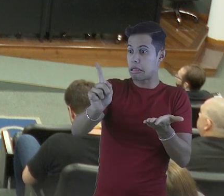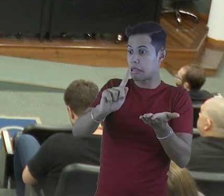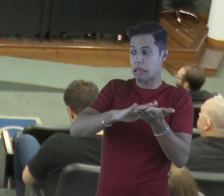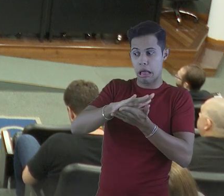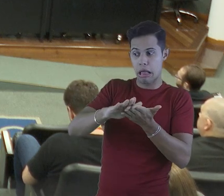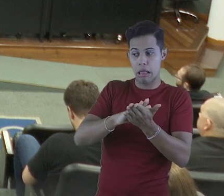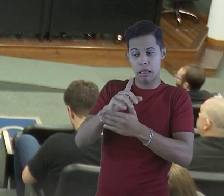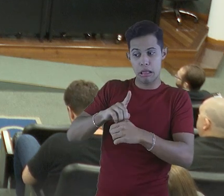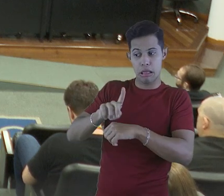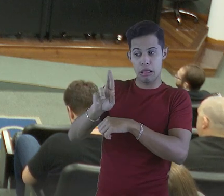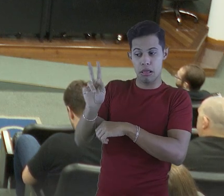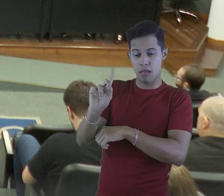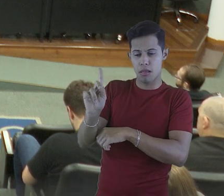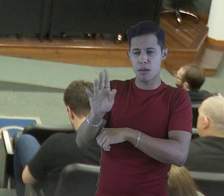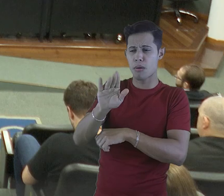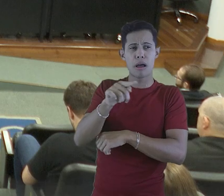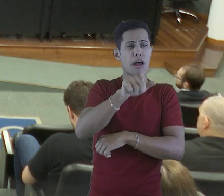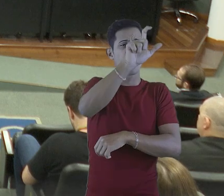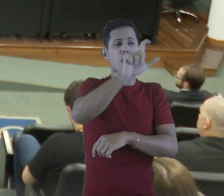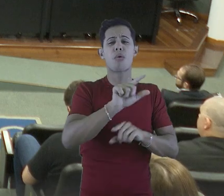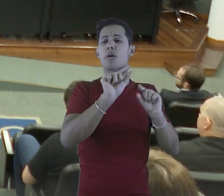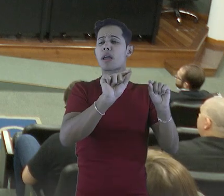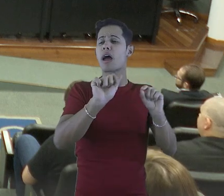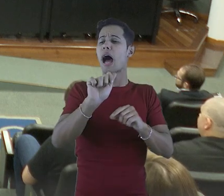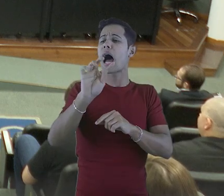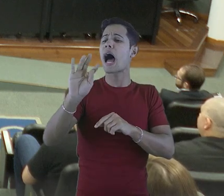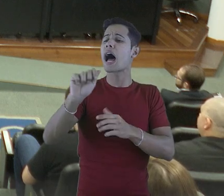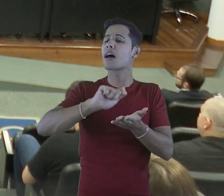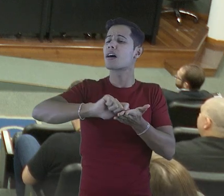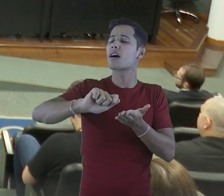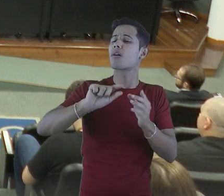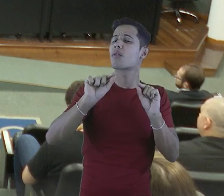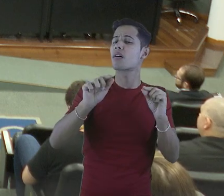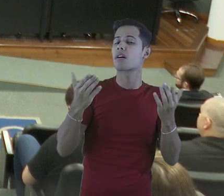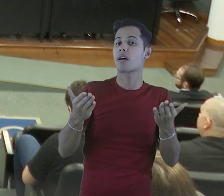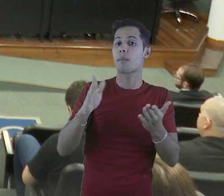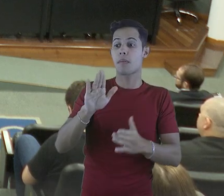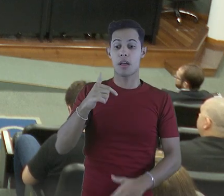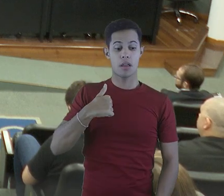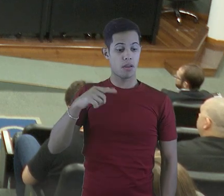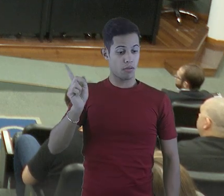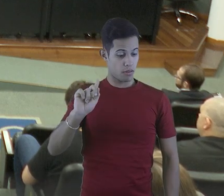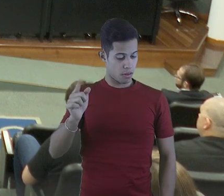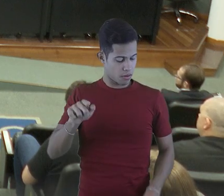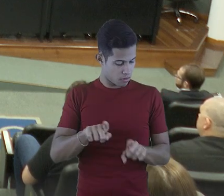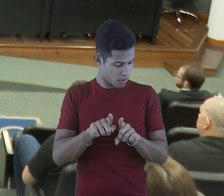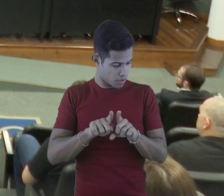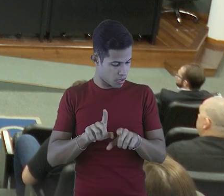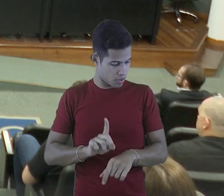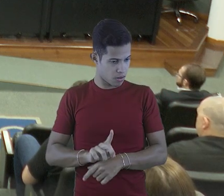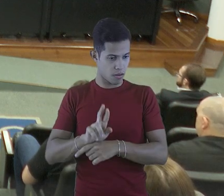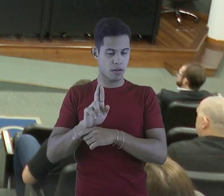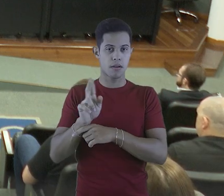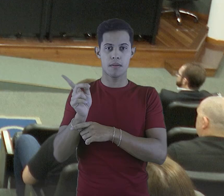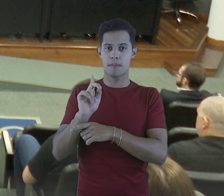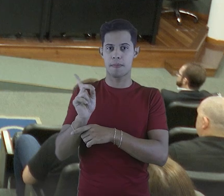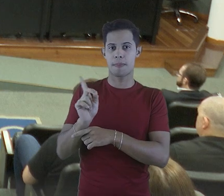não mas não vai assinar né doutor ele não assina nada mas quem que ele é está acima da lei não mas ele é ele